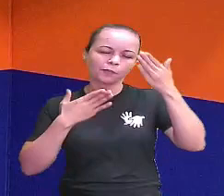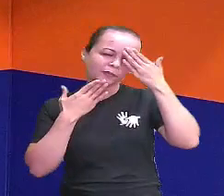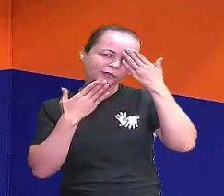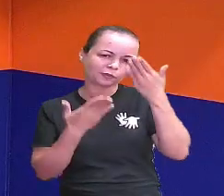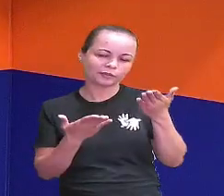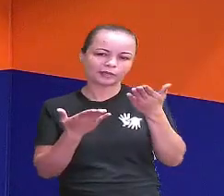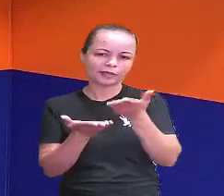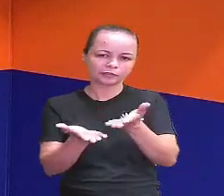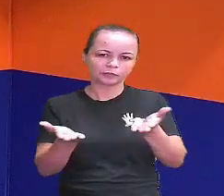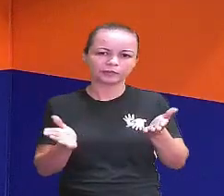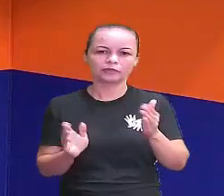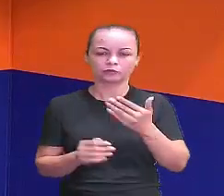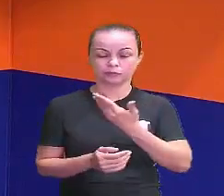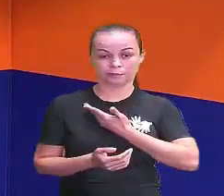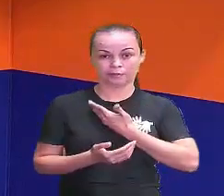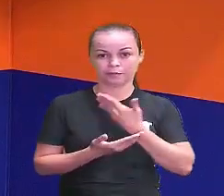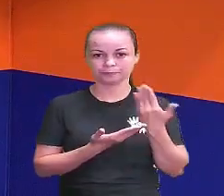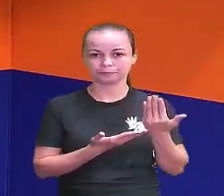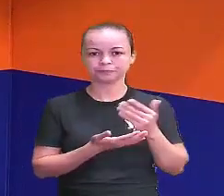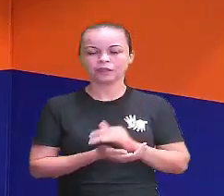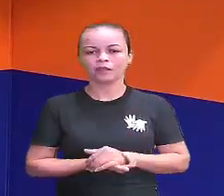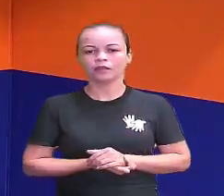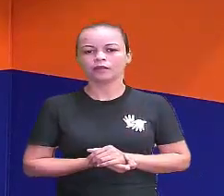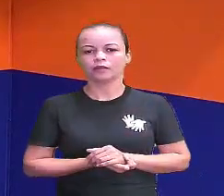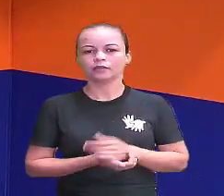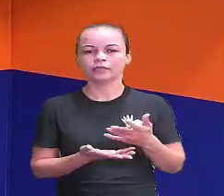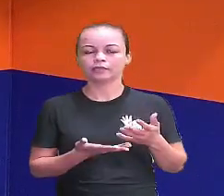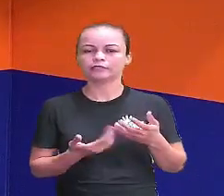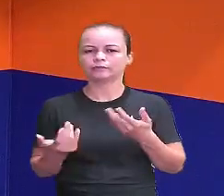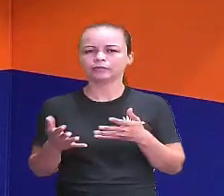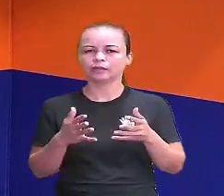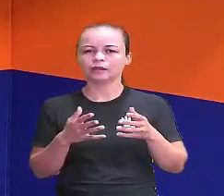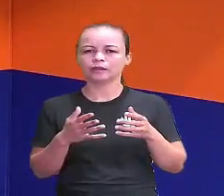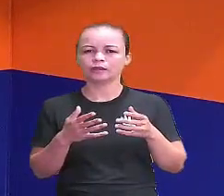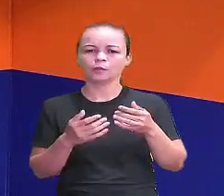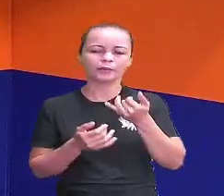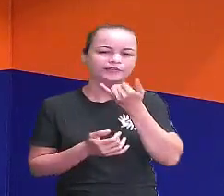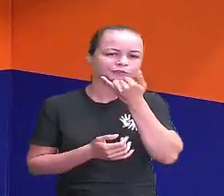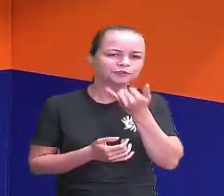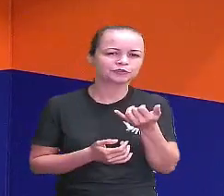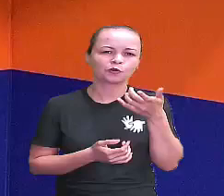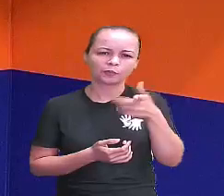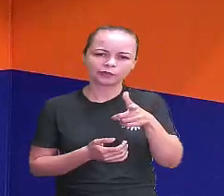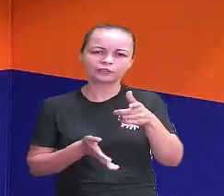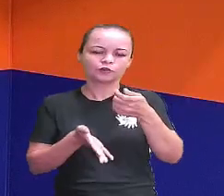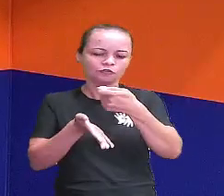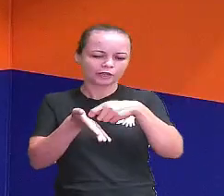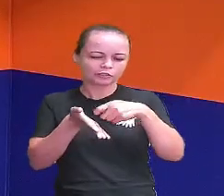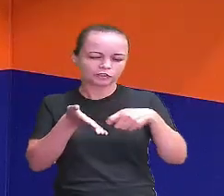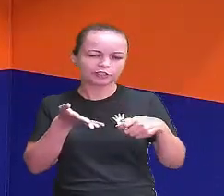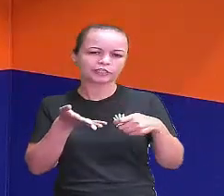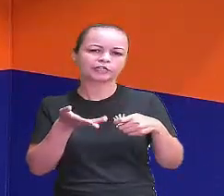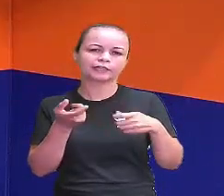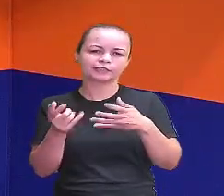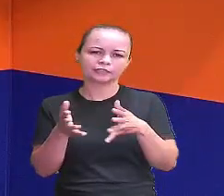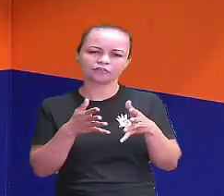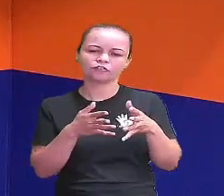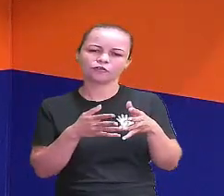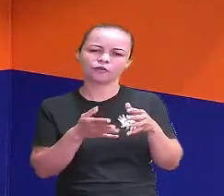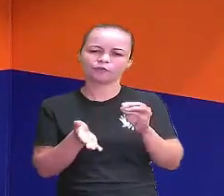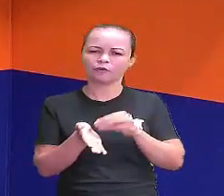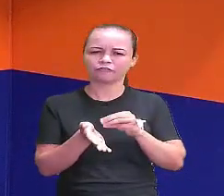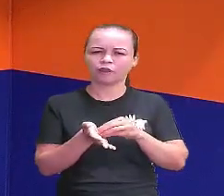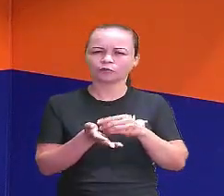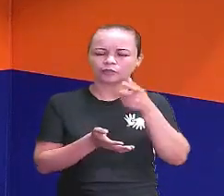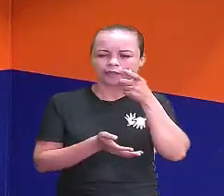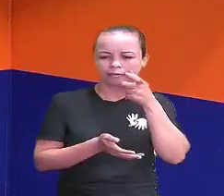pela produção. Mais uma vez, registrar vocês pela minha falta de atenção naquele quadro, naquele recorte, com uma falta de atenção minha, com